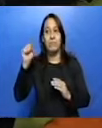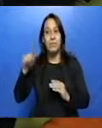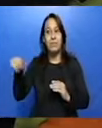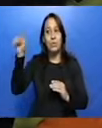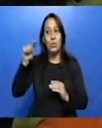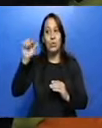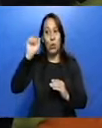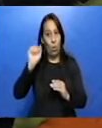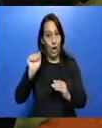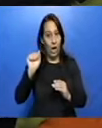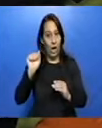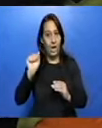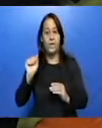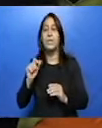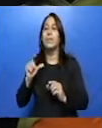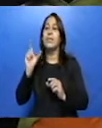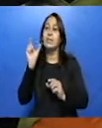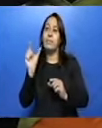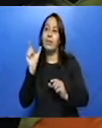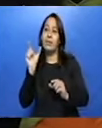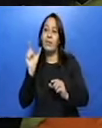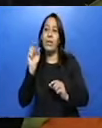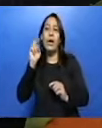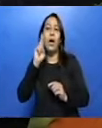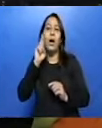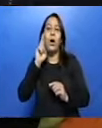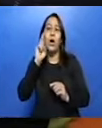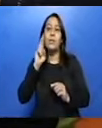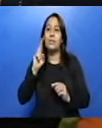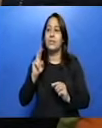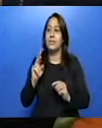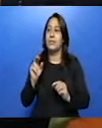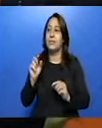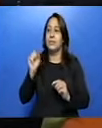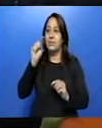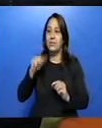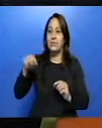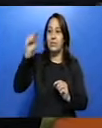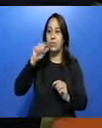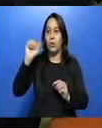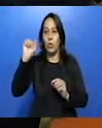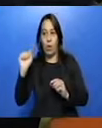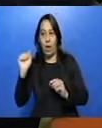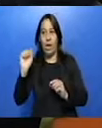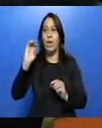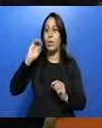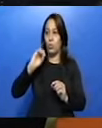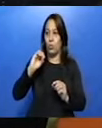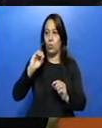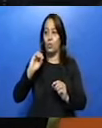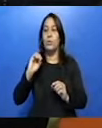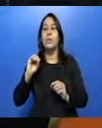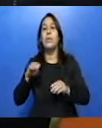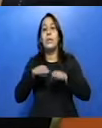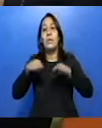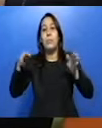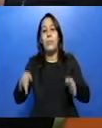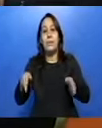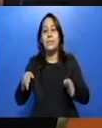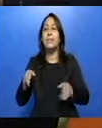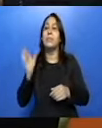Rosa. O O e o A. Mesa. O E e o